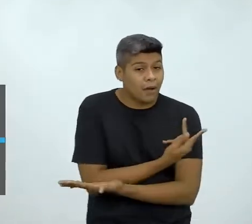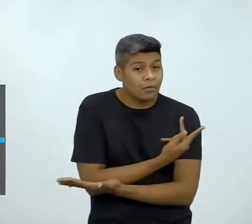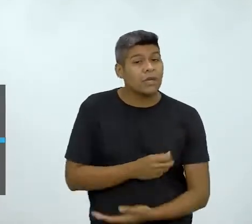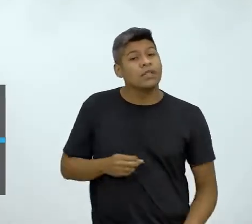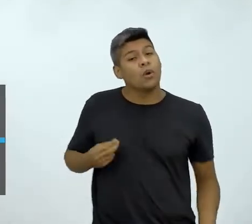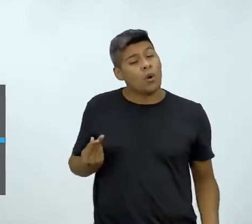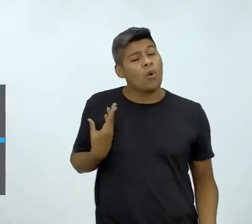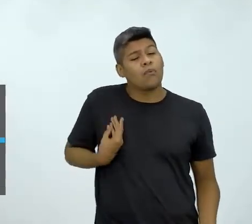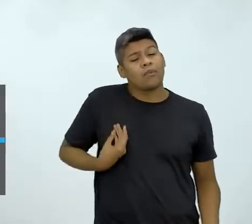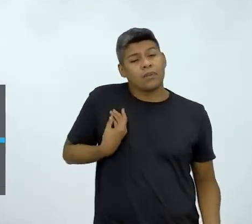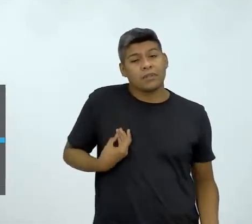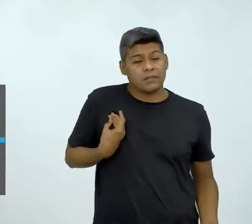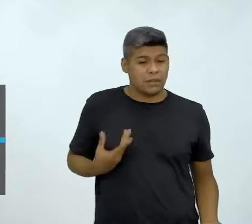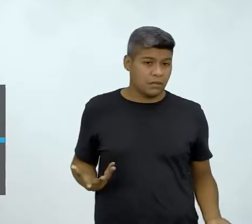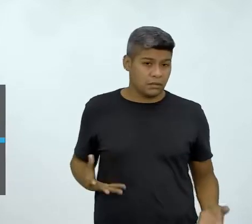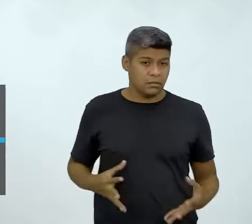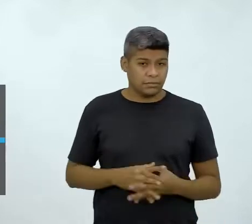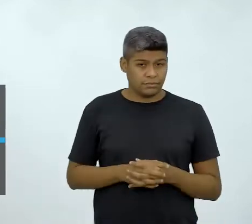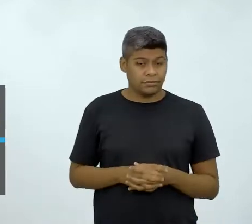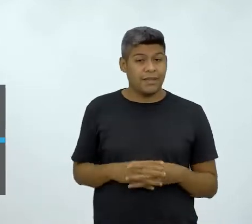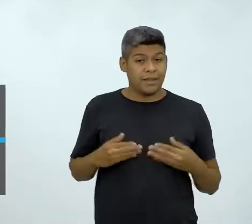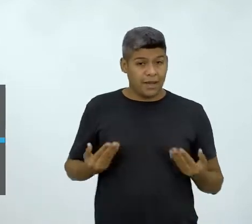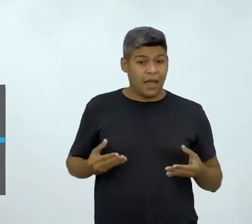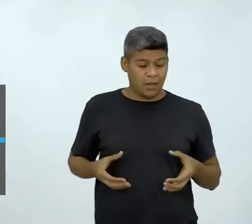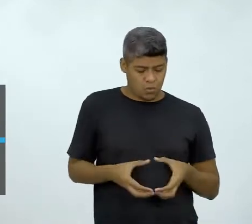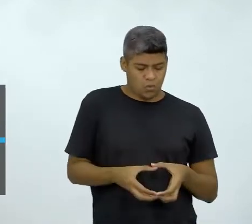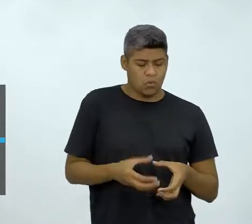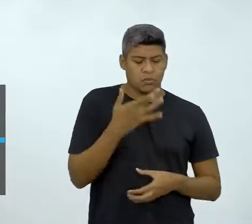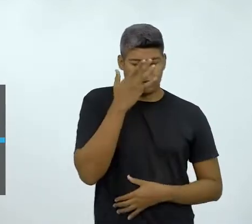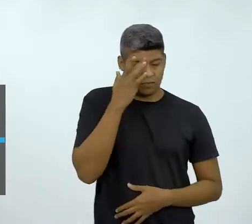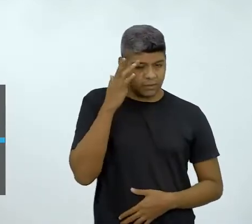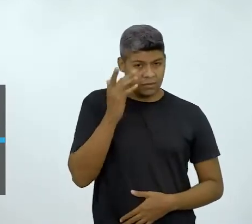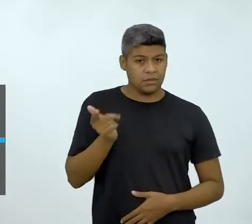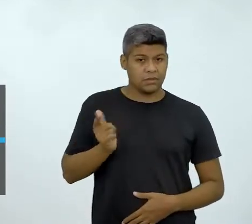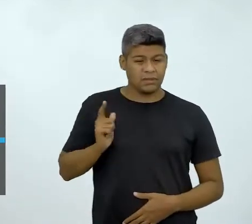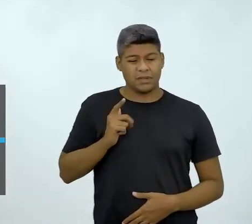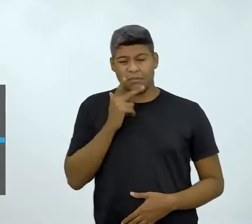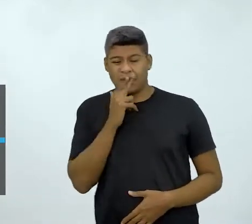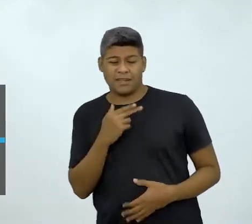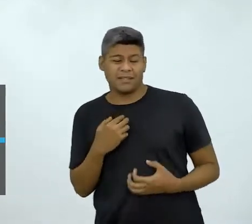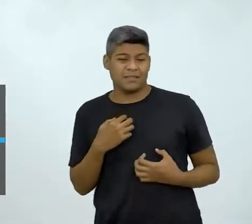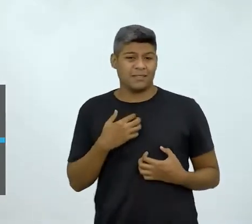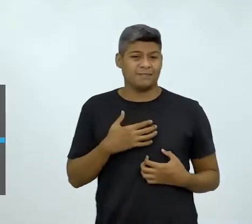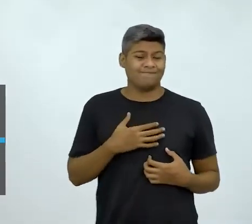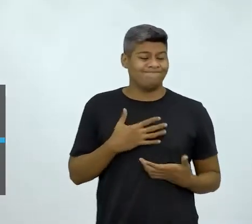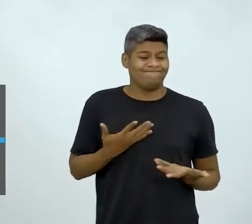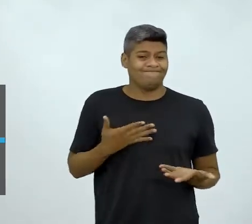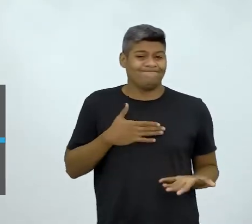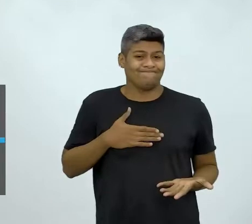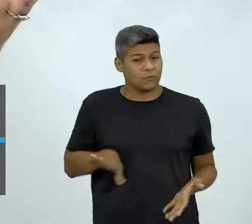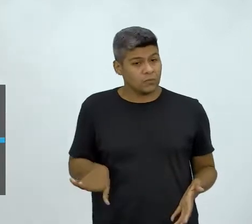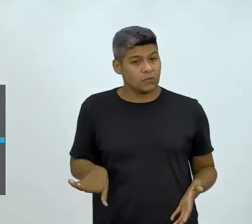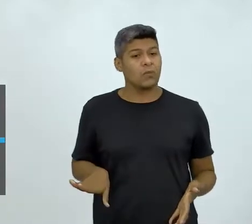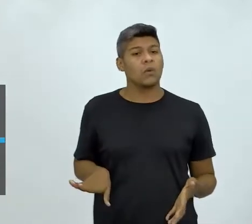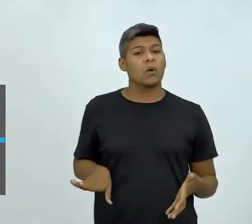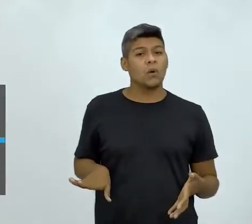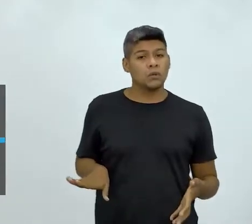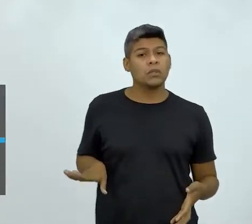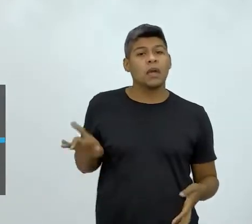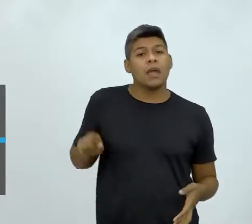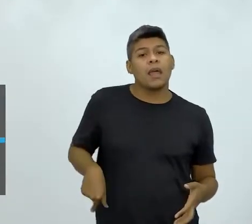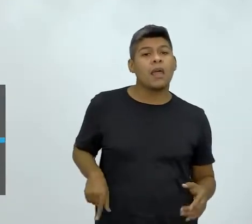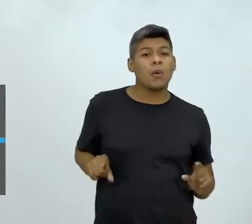sendo vivenciado. E aí, esses grupos de pessoas que estão, né, insatisfeitos, ou não precisa ser necessariamente uma insatisfação, eu